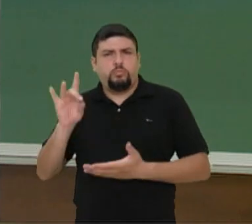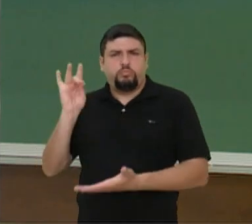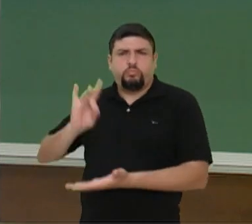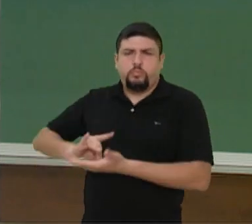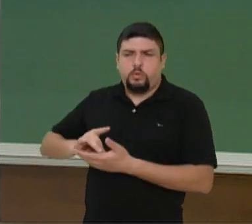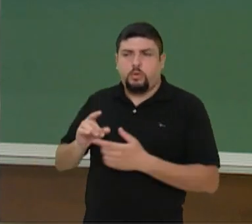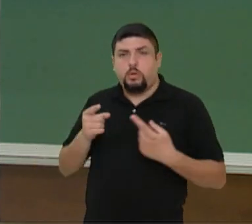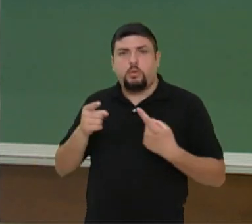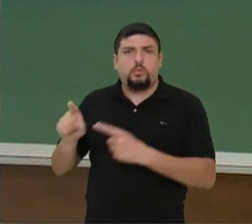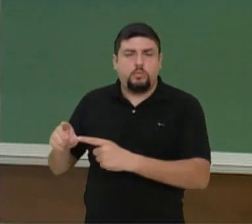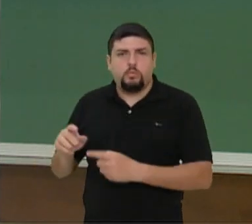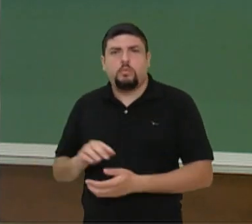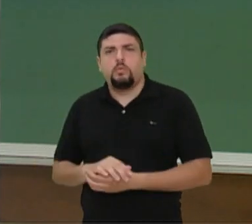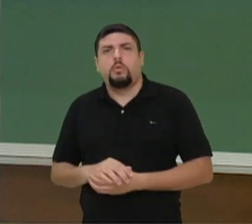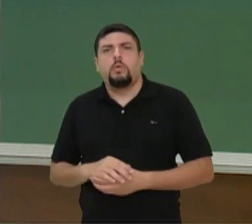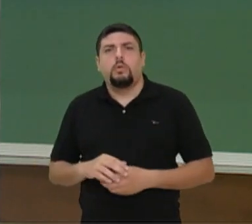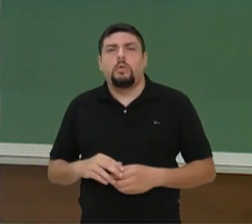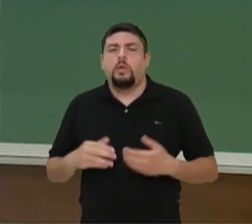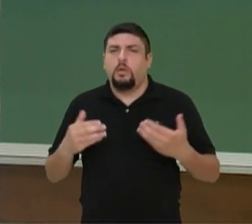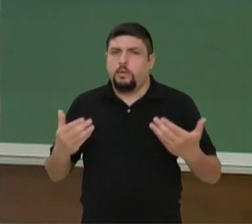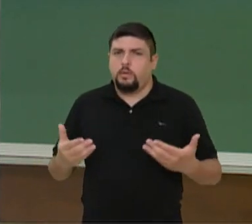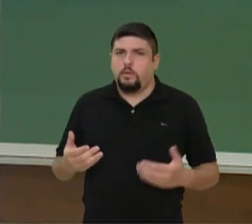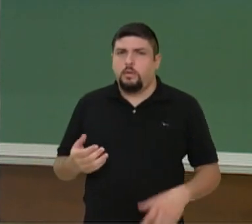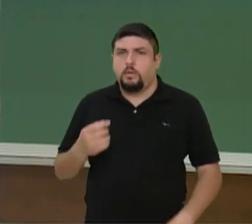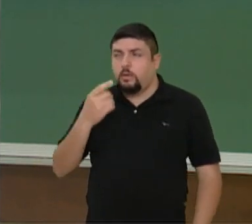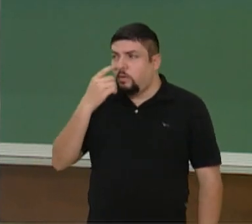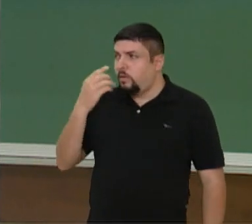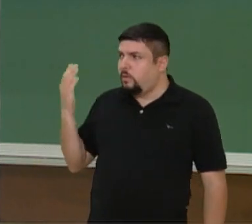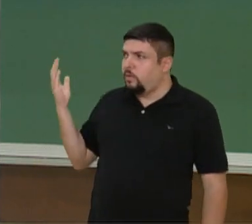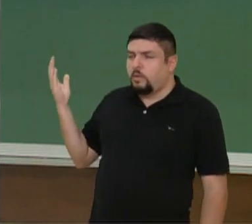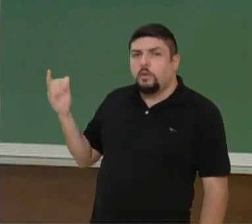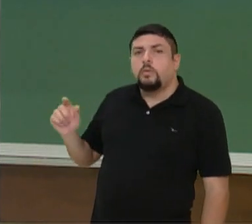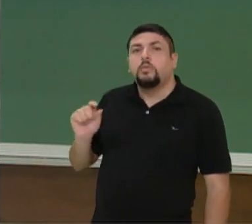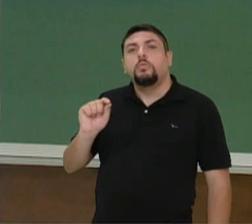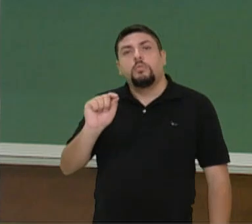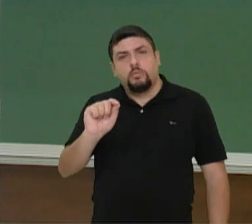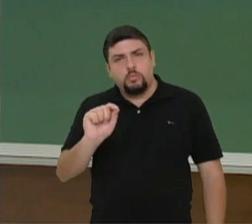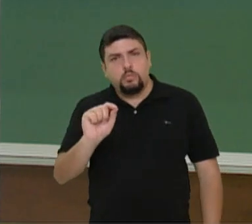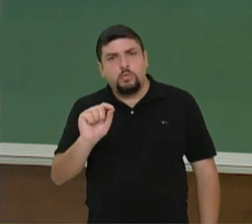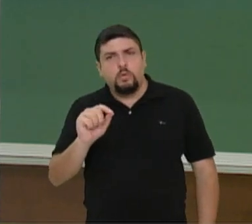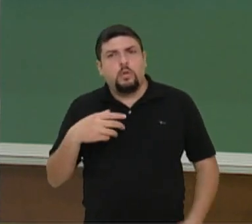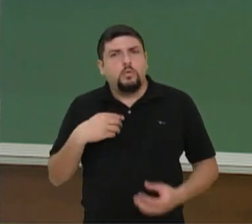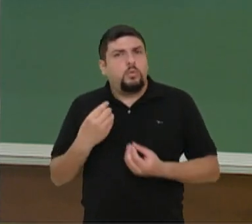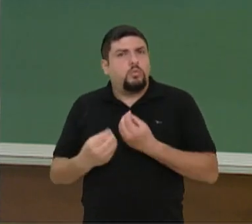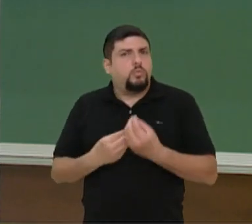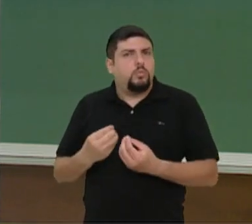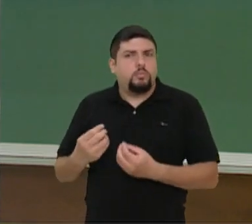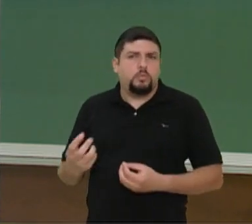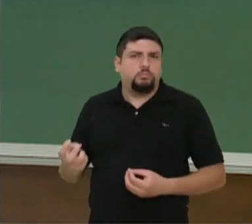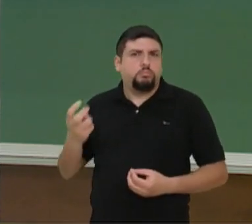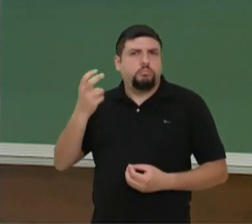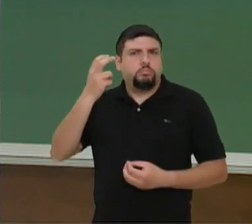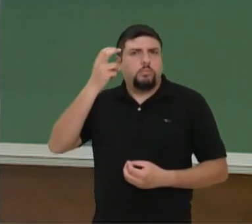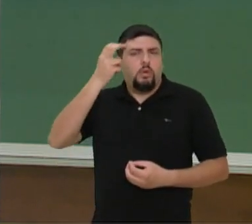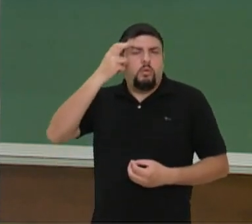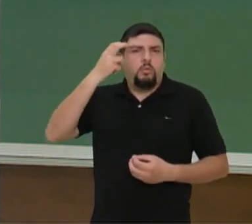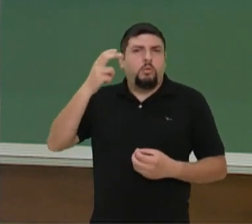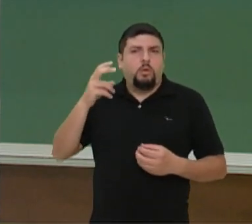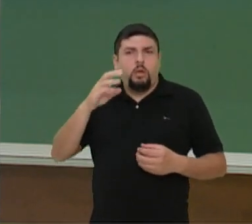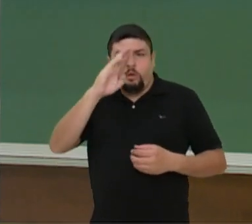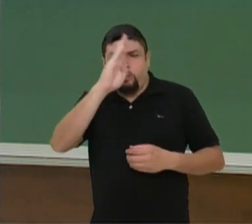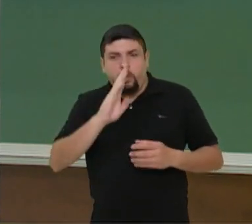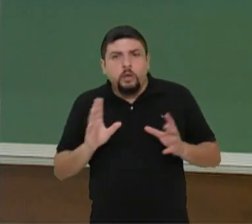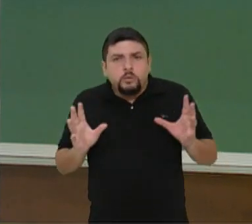Promessas. Então o professor traz aqui como uma recordação para você da complexidade cultural que não pode ser nunca reduzida a um